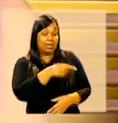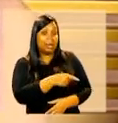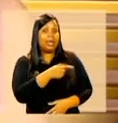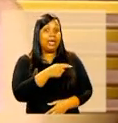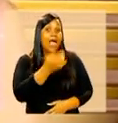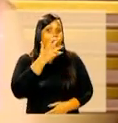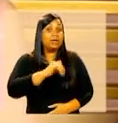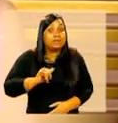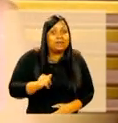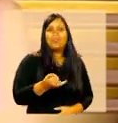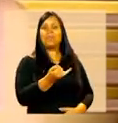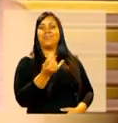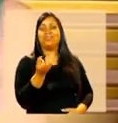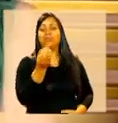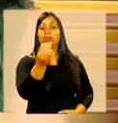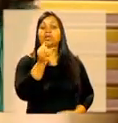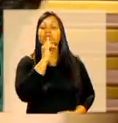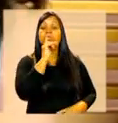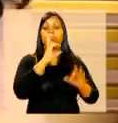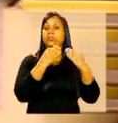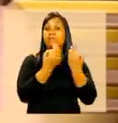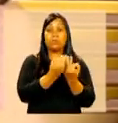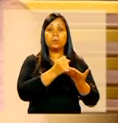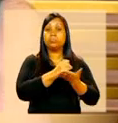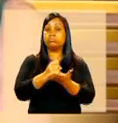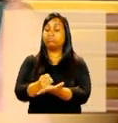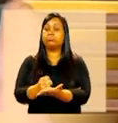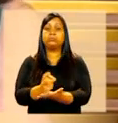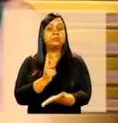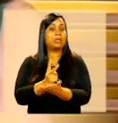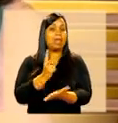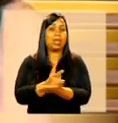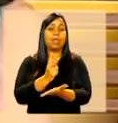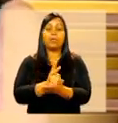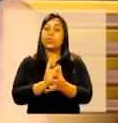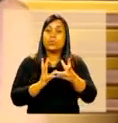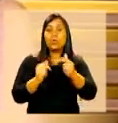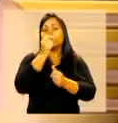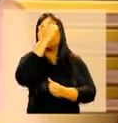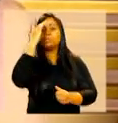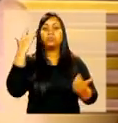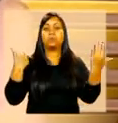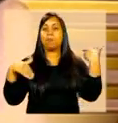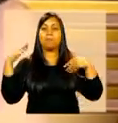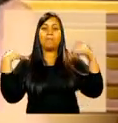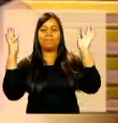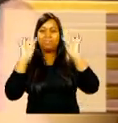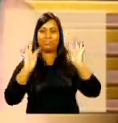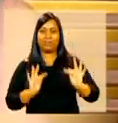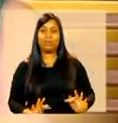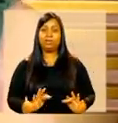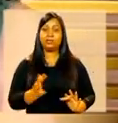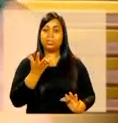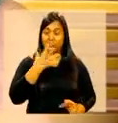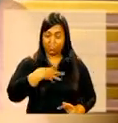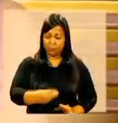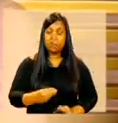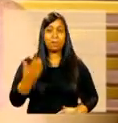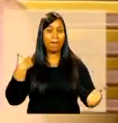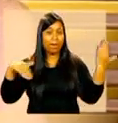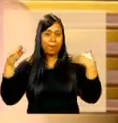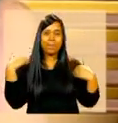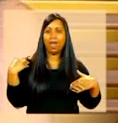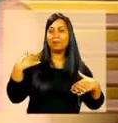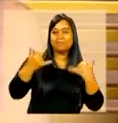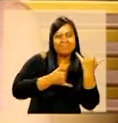que ela aproveite a viagem. Porque também, quando você está indo viajar com a sua família, o interesse sempre é fazer com que o seu filho se divirta,